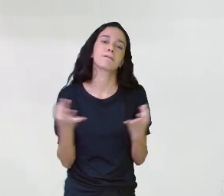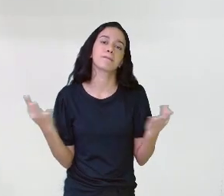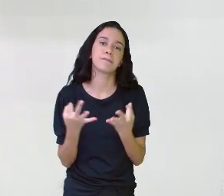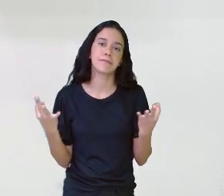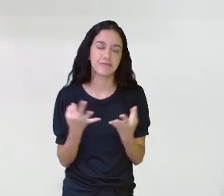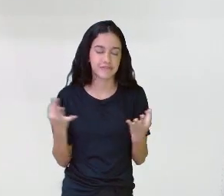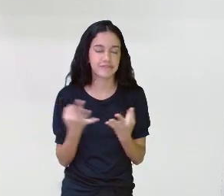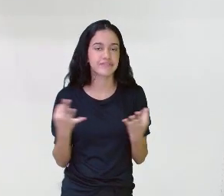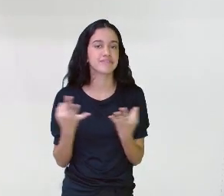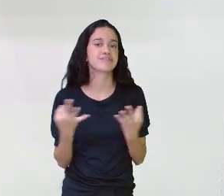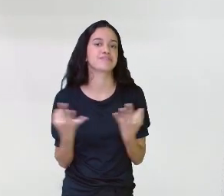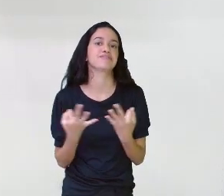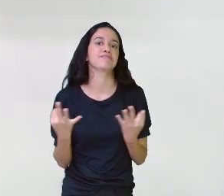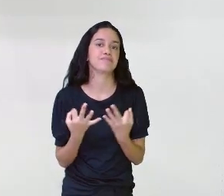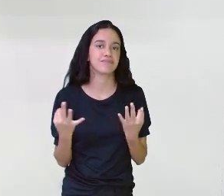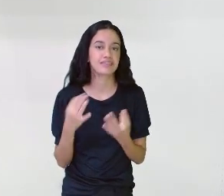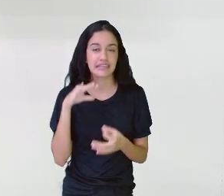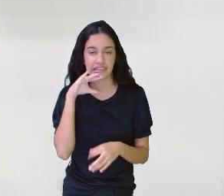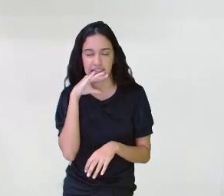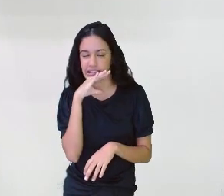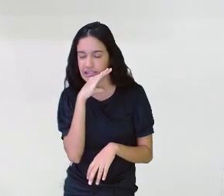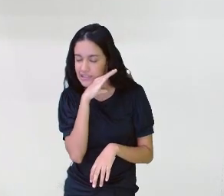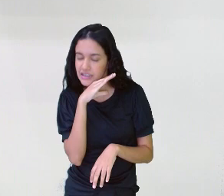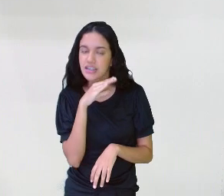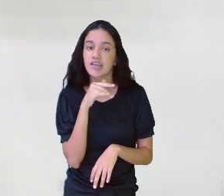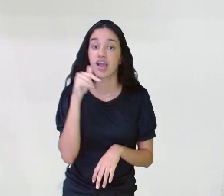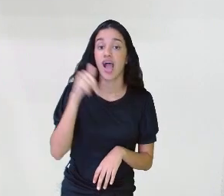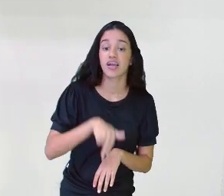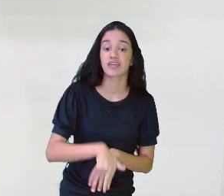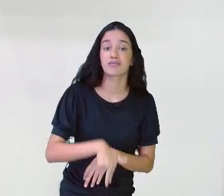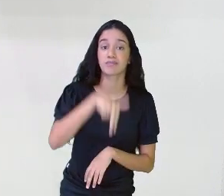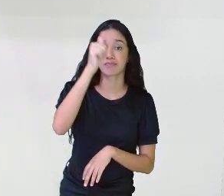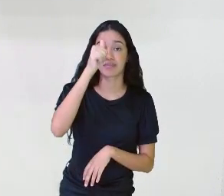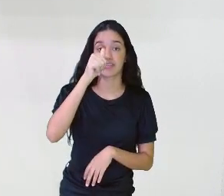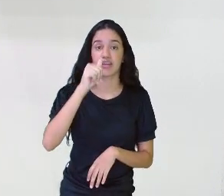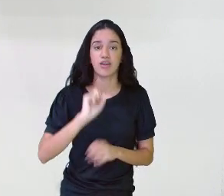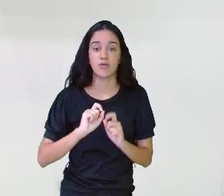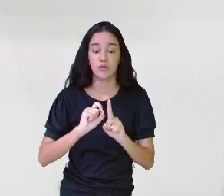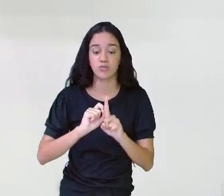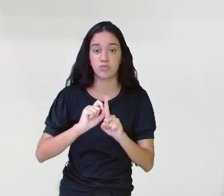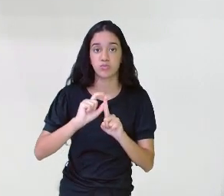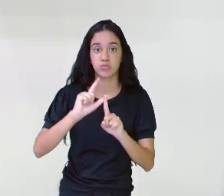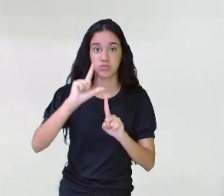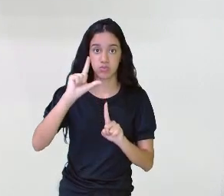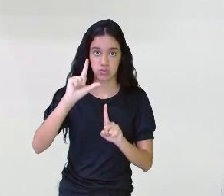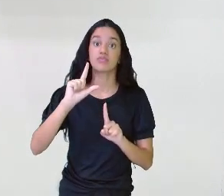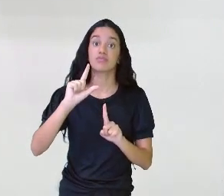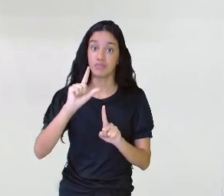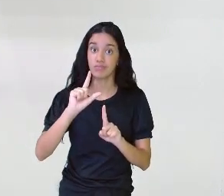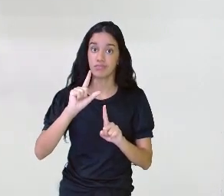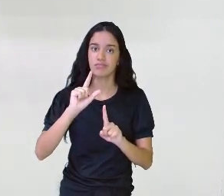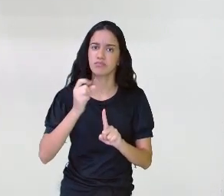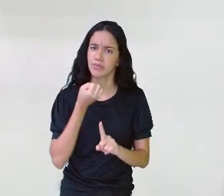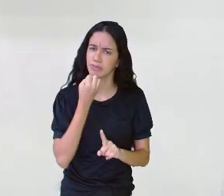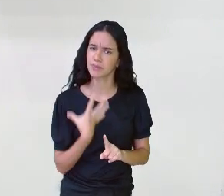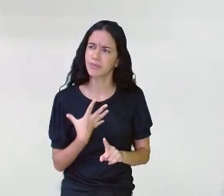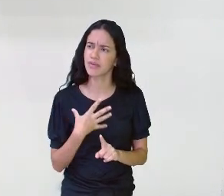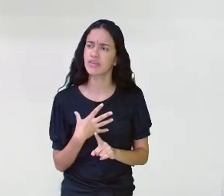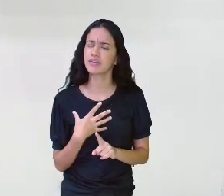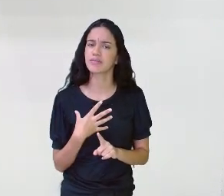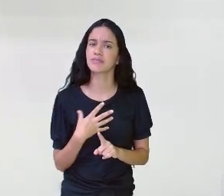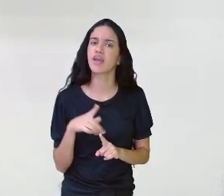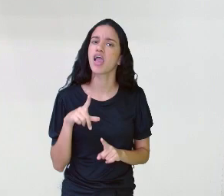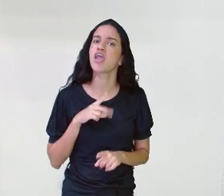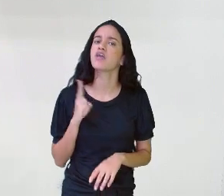Laura, verdade. Normalmente as temperaturas do Nordeste são mais altas, não é isso? Muito bem. Será que tem outras? Eu